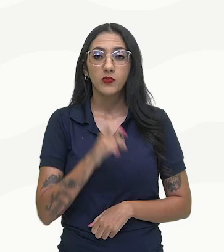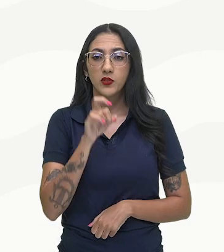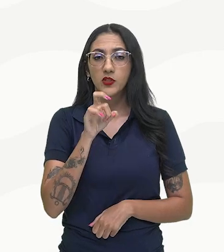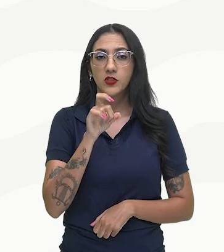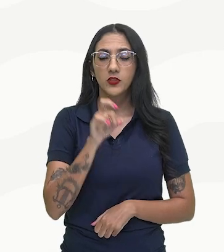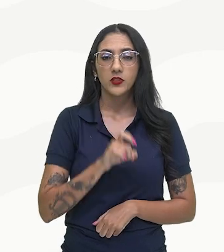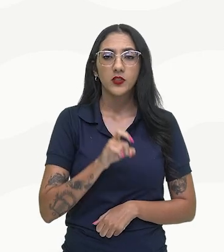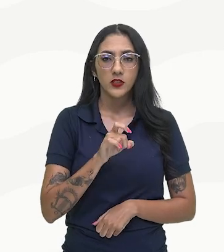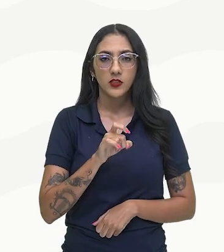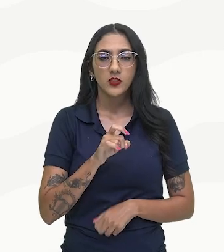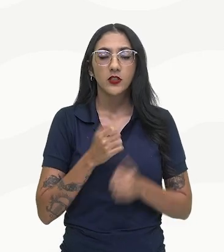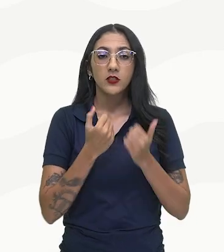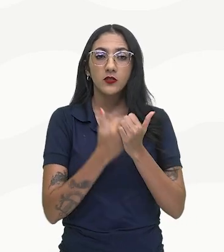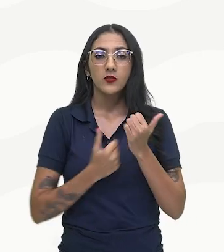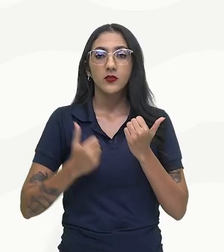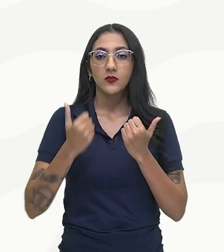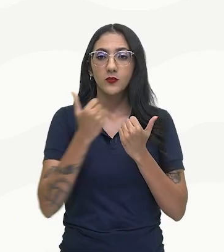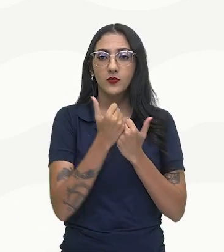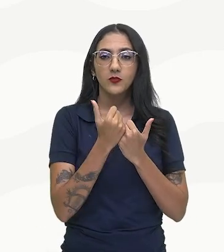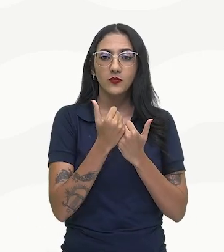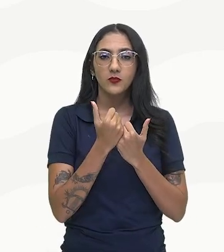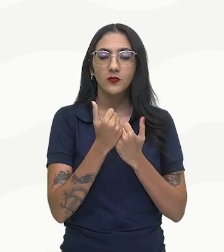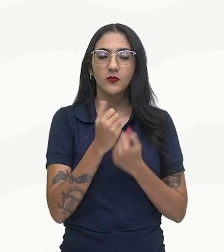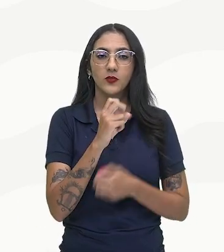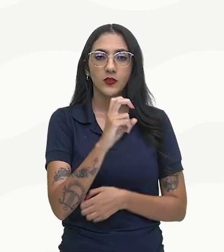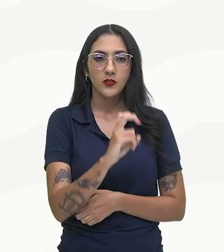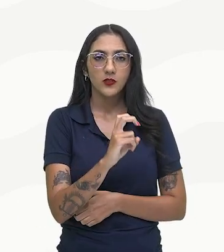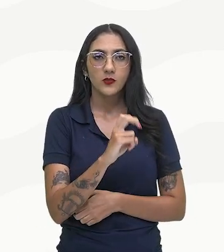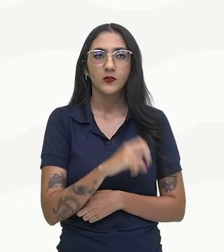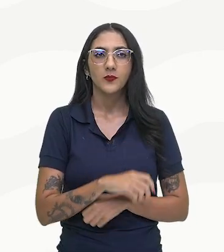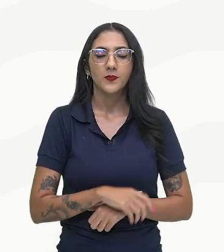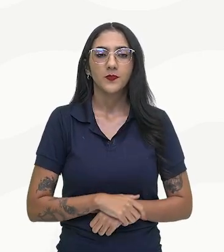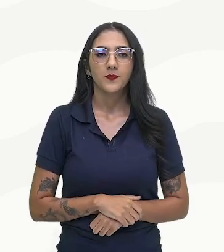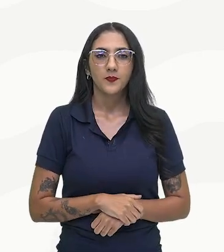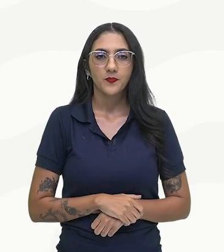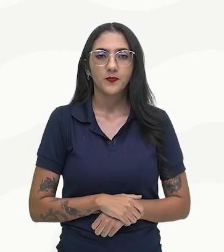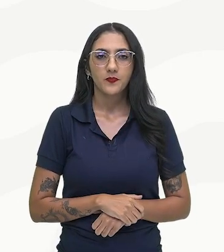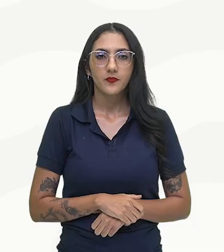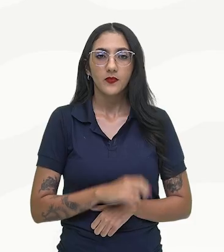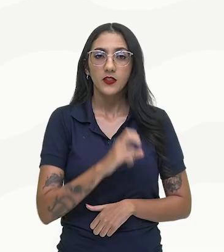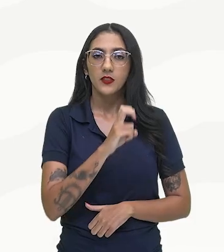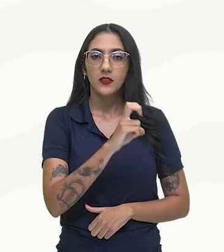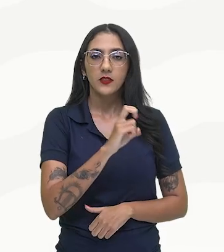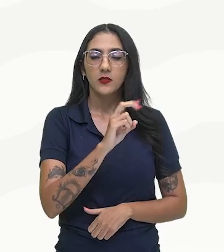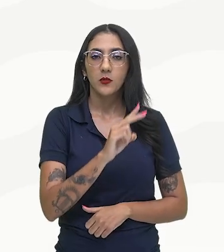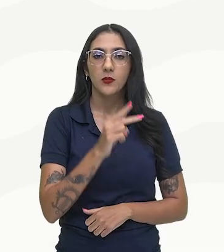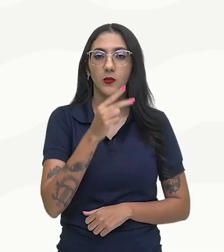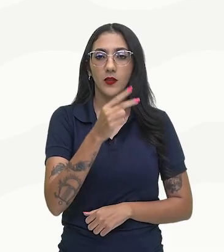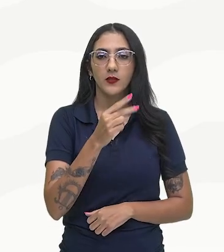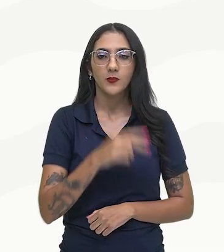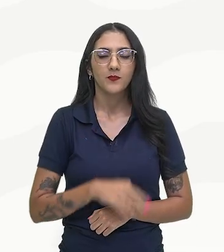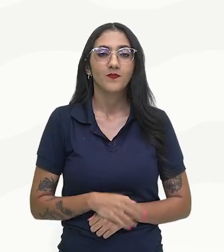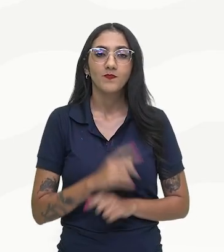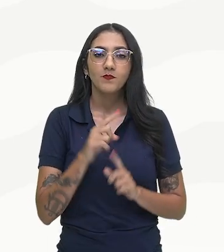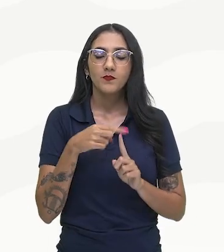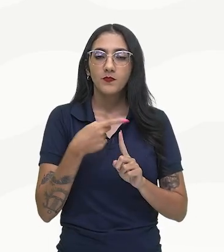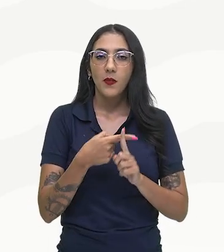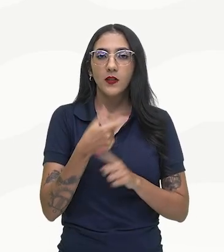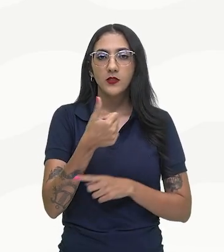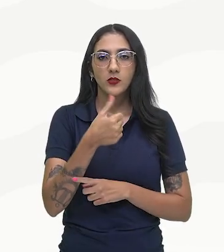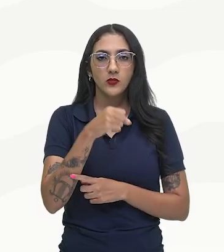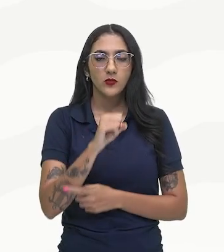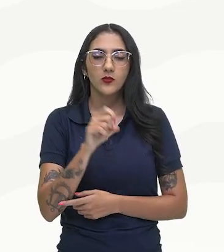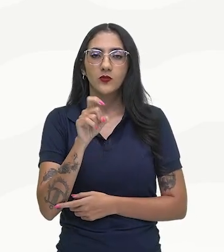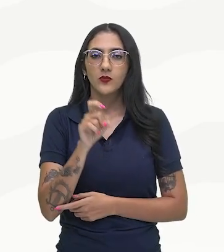vamos colocar o valor de 5. Ou seja, vai ser 5 ao quadrado mais 18